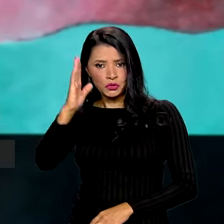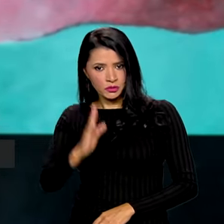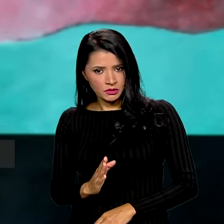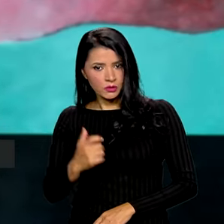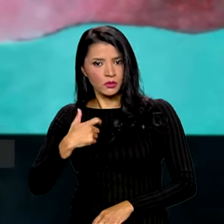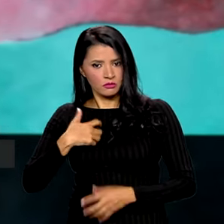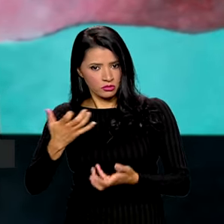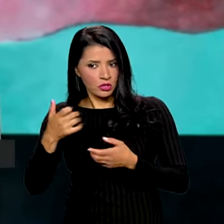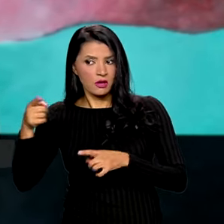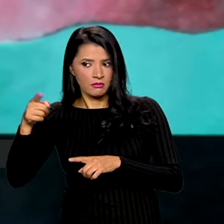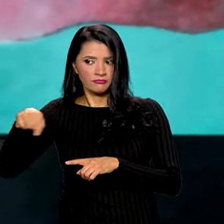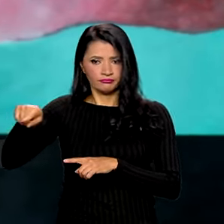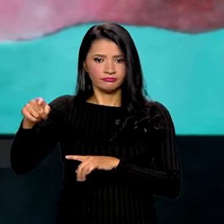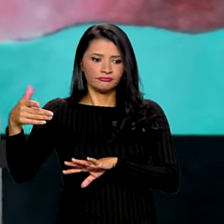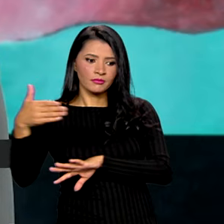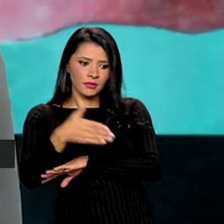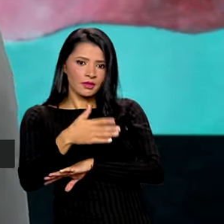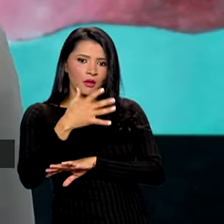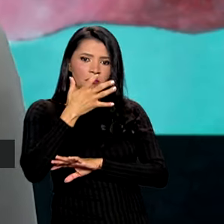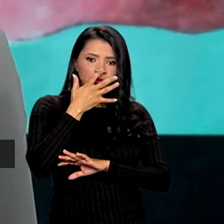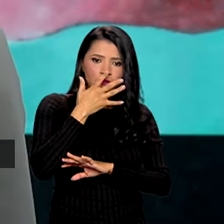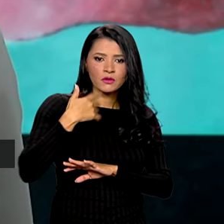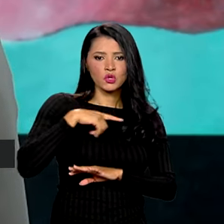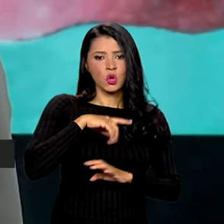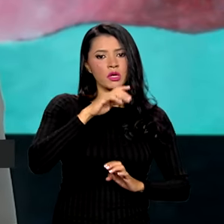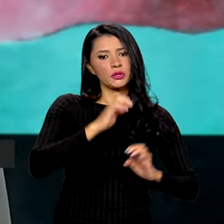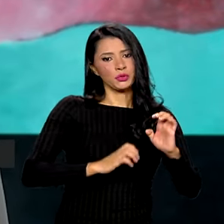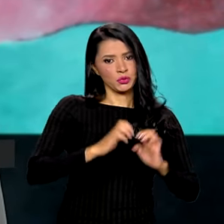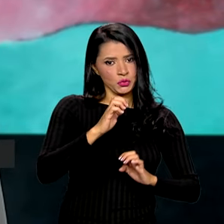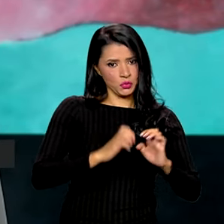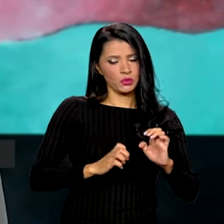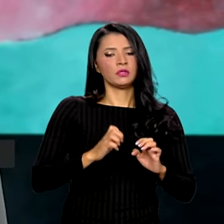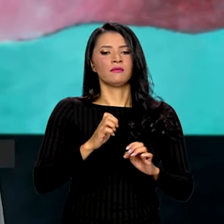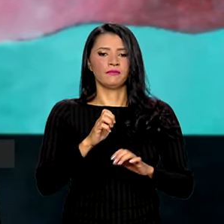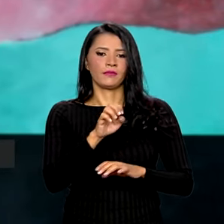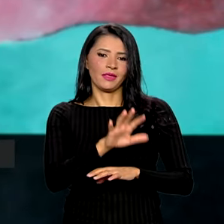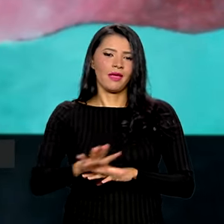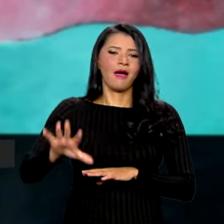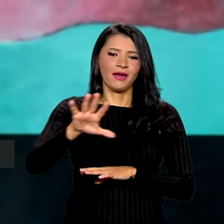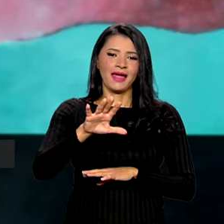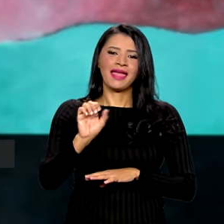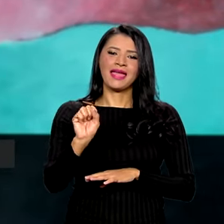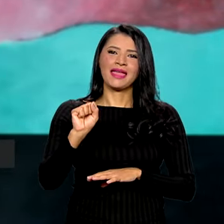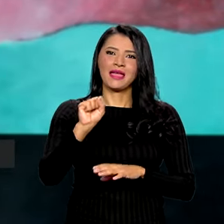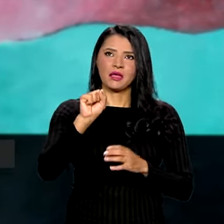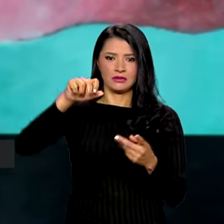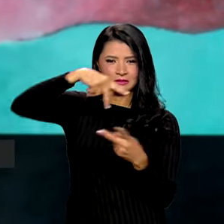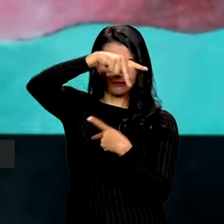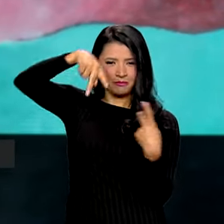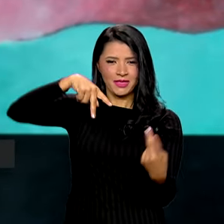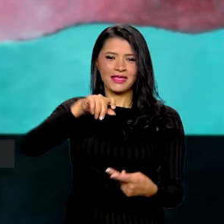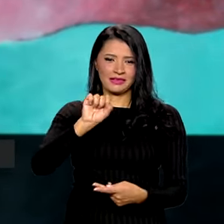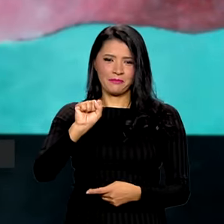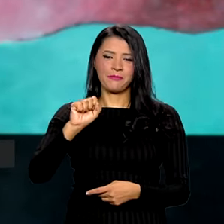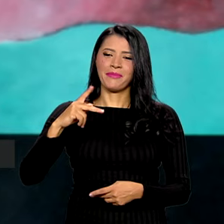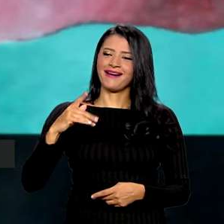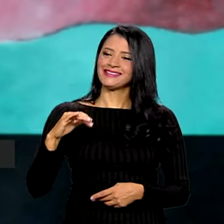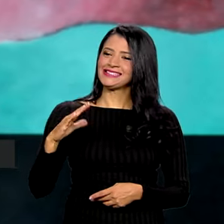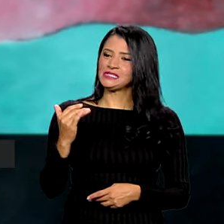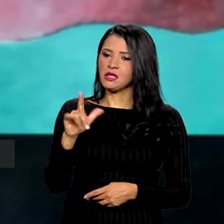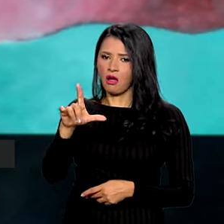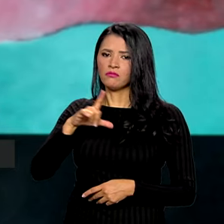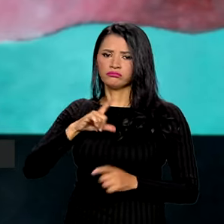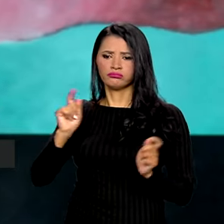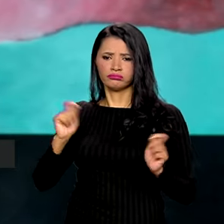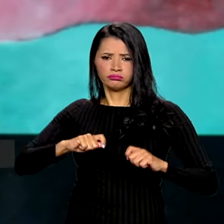eles observem a nossa indústria brasileira na área espacial, que nós temos empresas com capacidade de produção